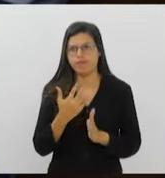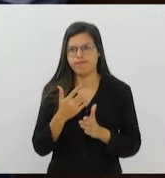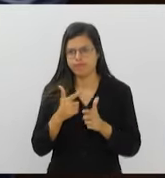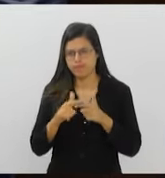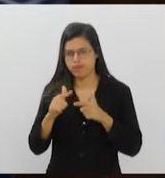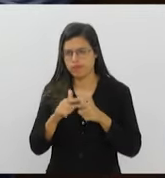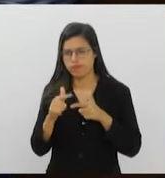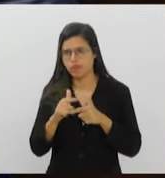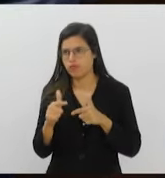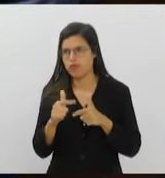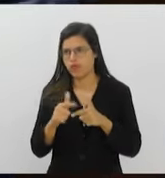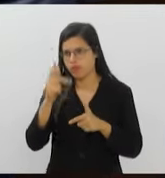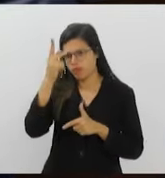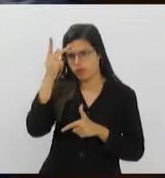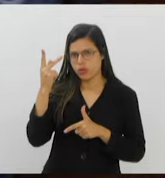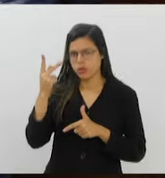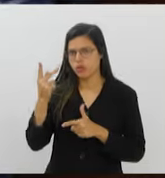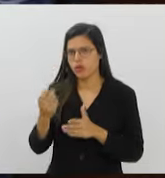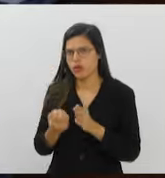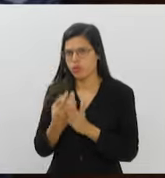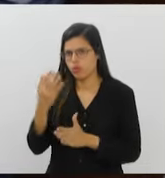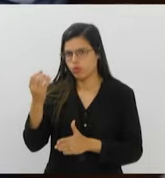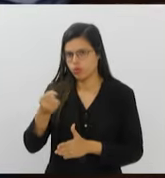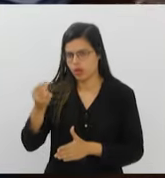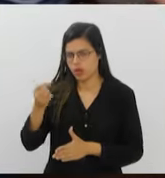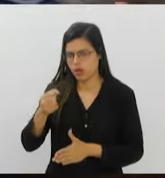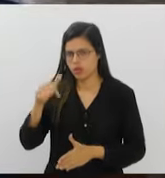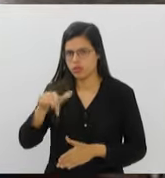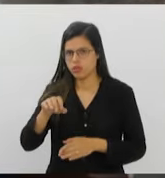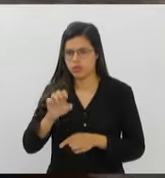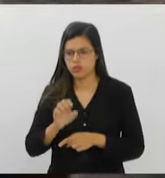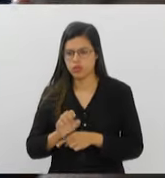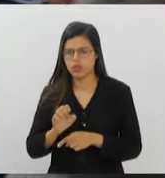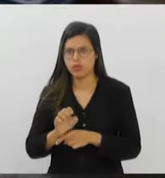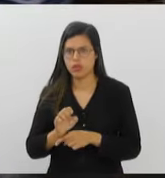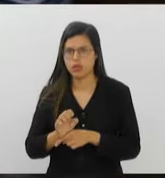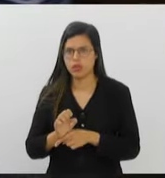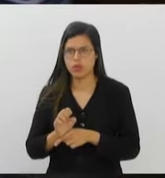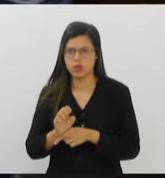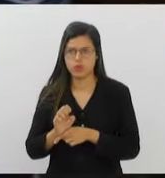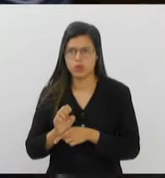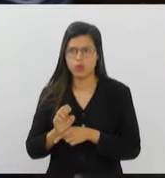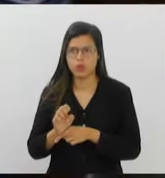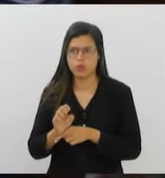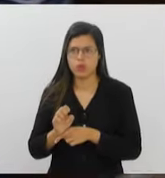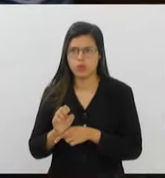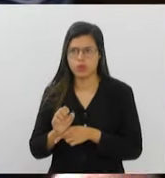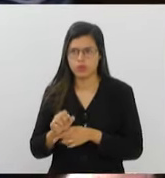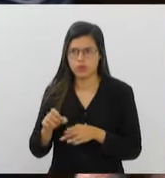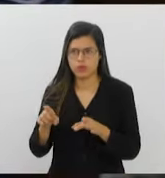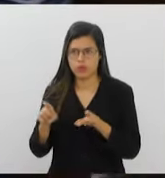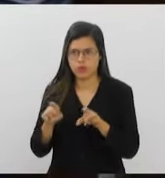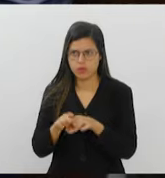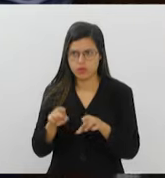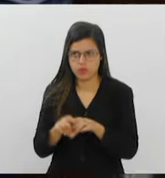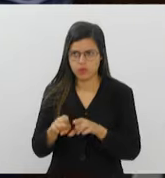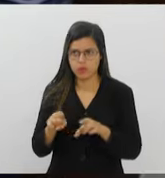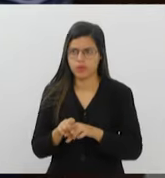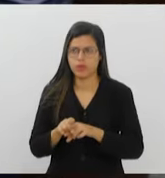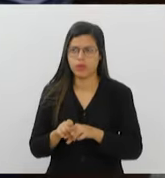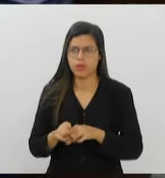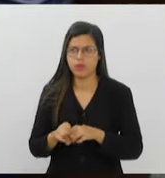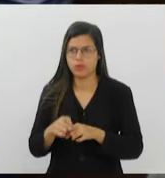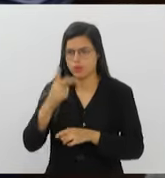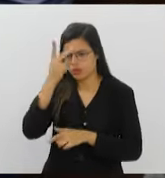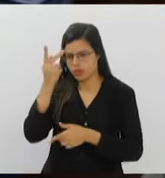para aqueles que produzem leite no nosso estado, aqueles que que trabalham na questão